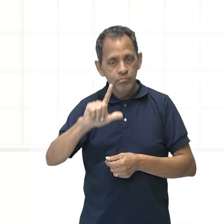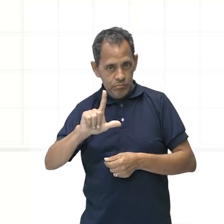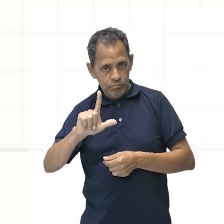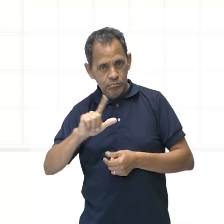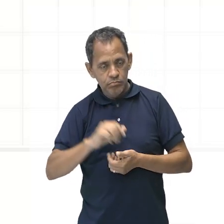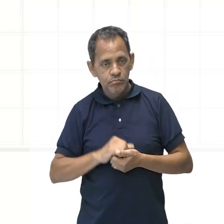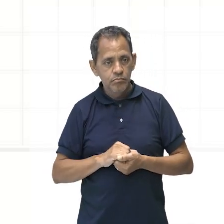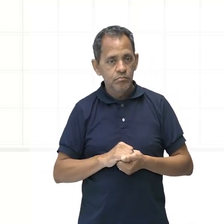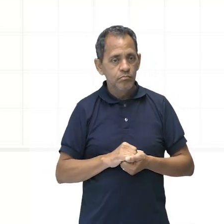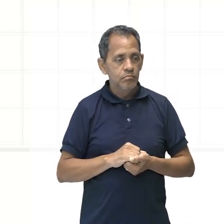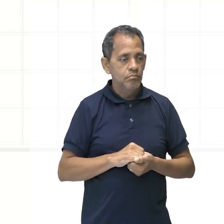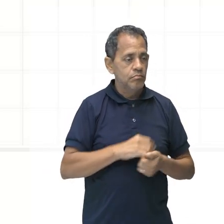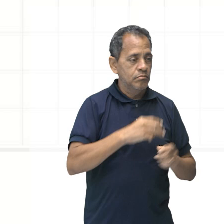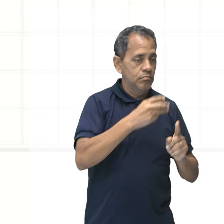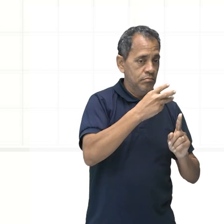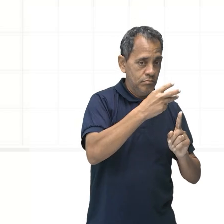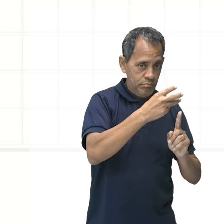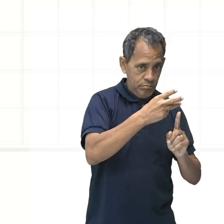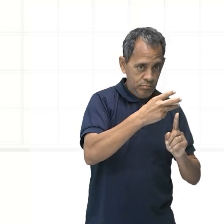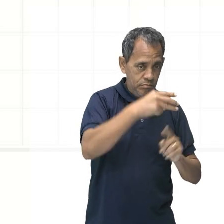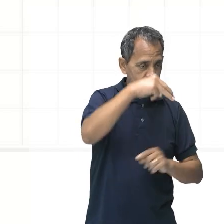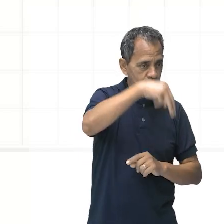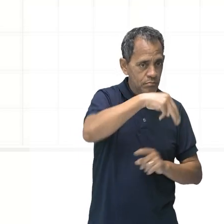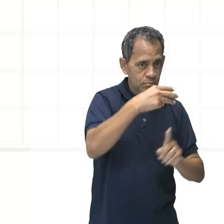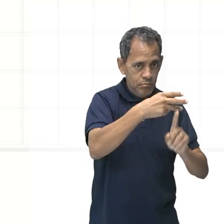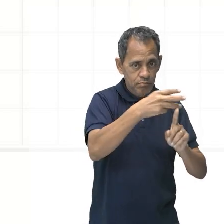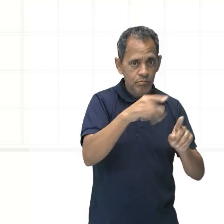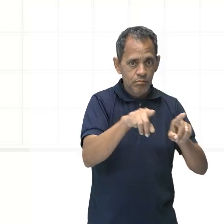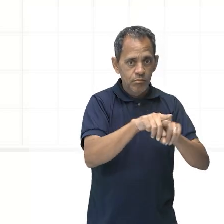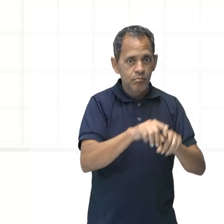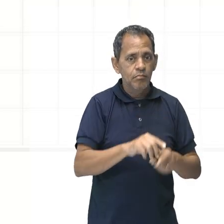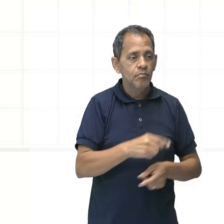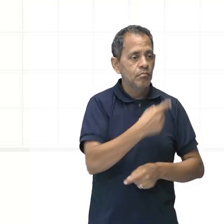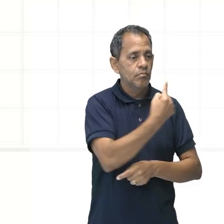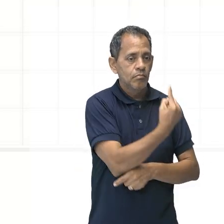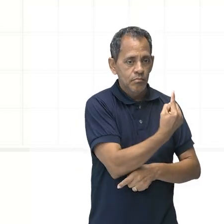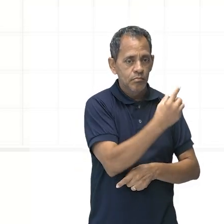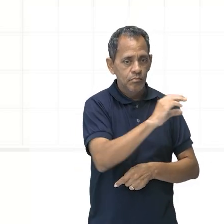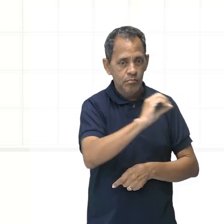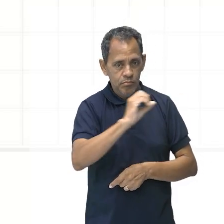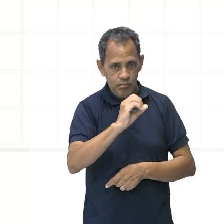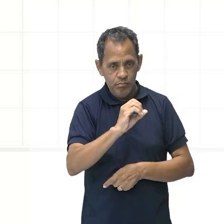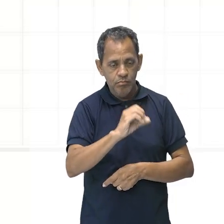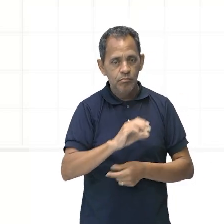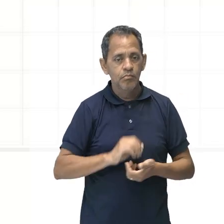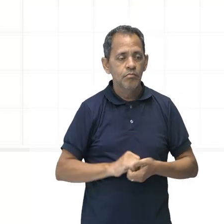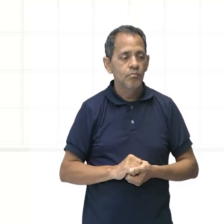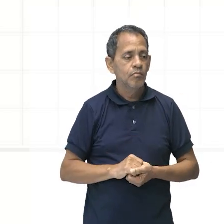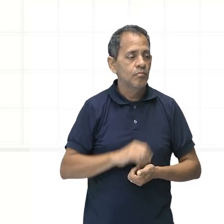metro cúbico equivale a 1000 litros. Então,